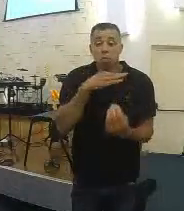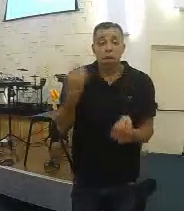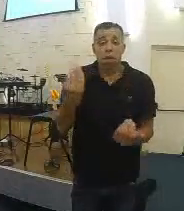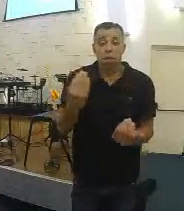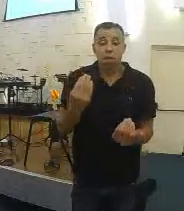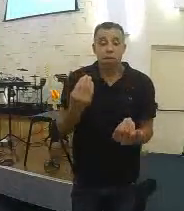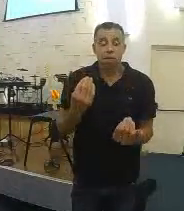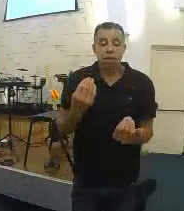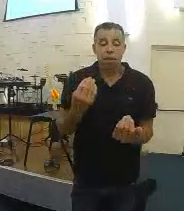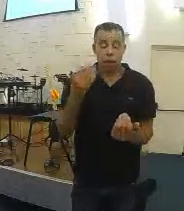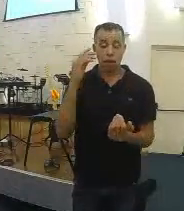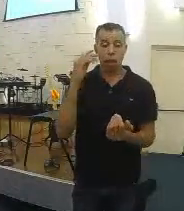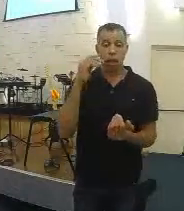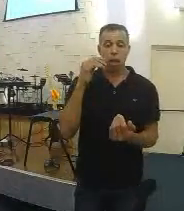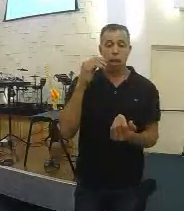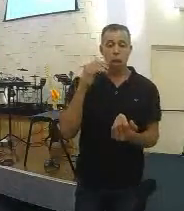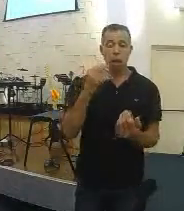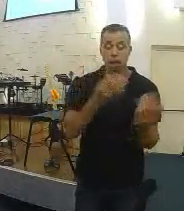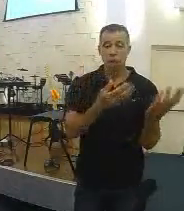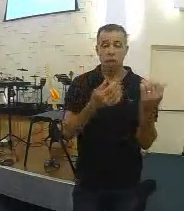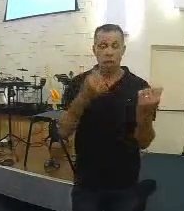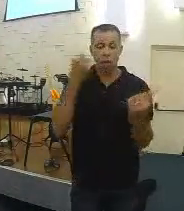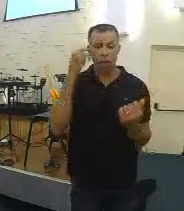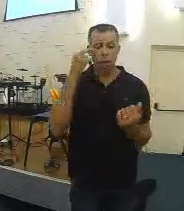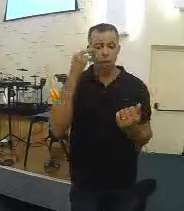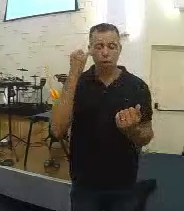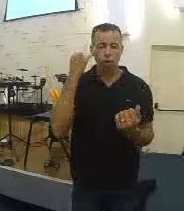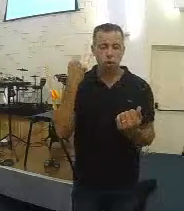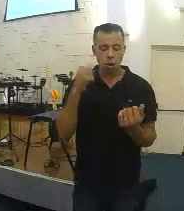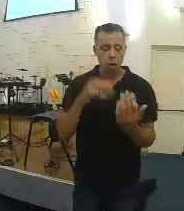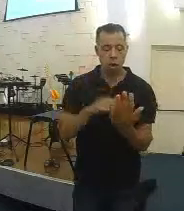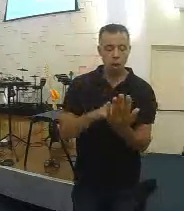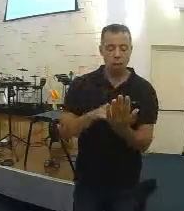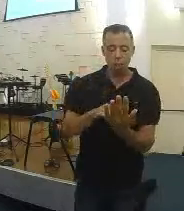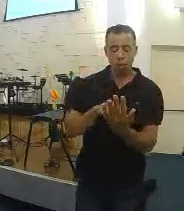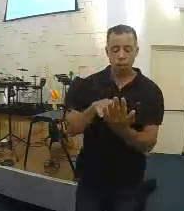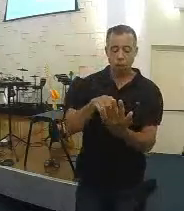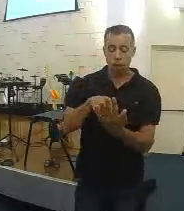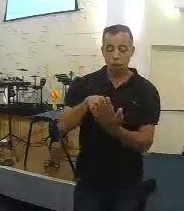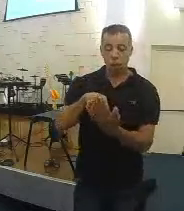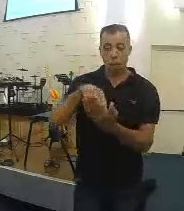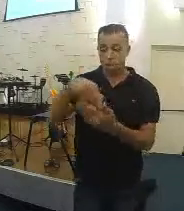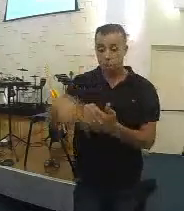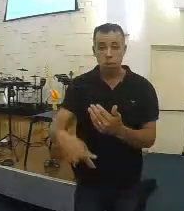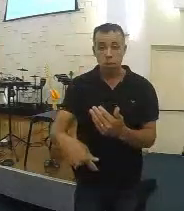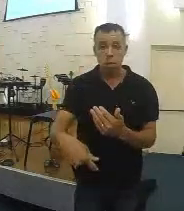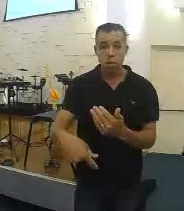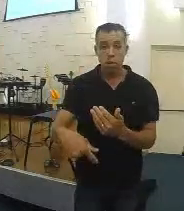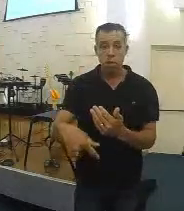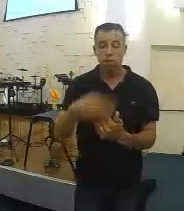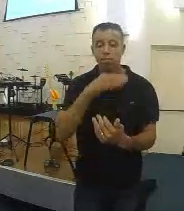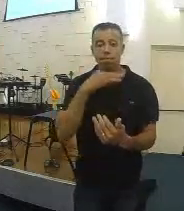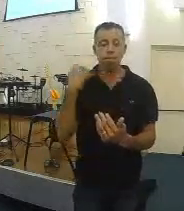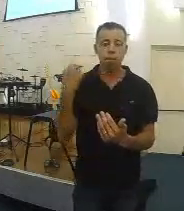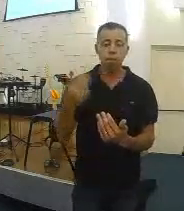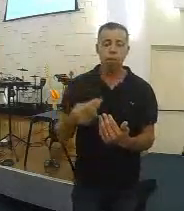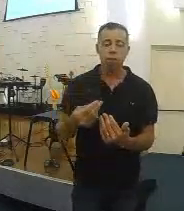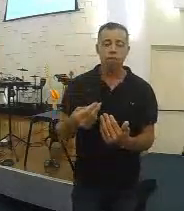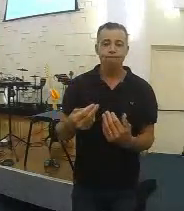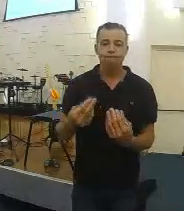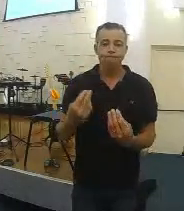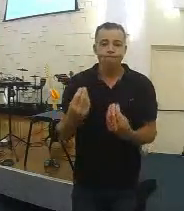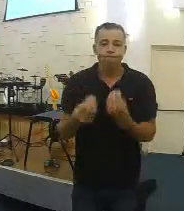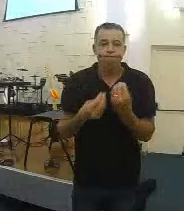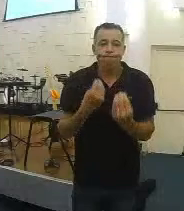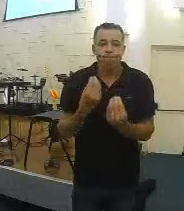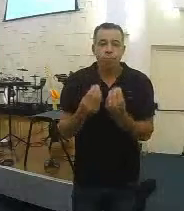E essa jovem chinesa, olhando no celular, mexendo no celular, de repente caiu caiu e morreu. Meus